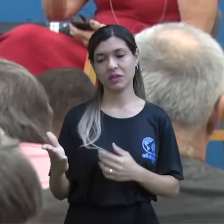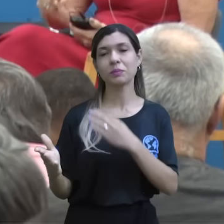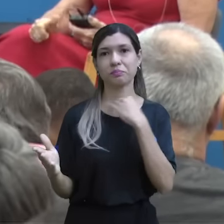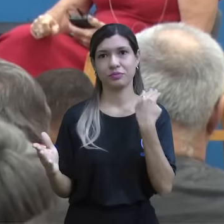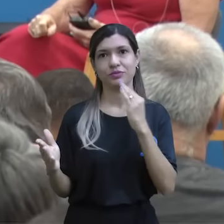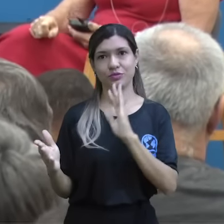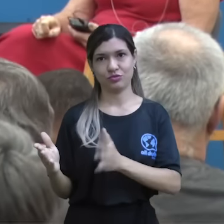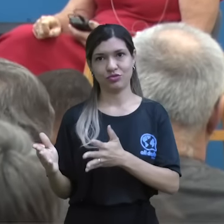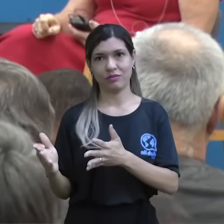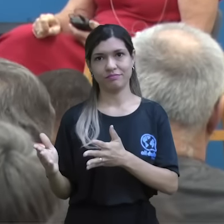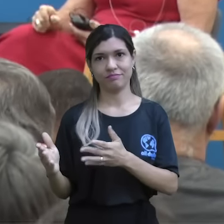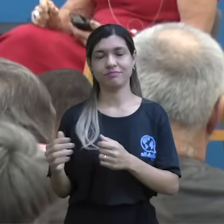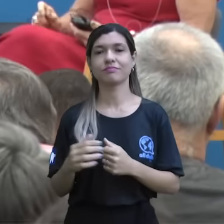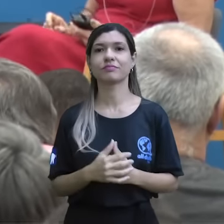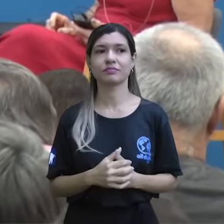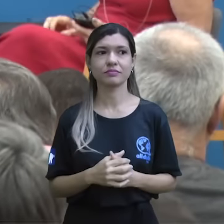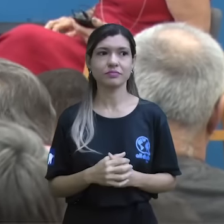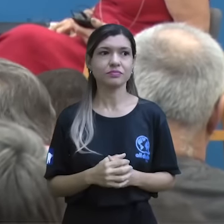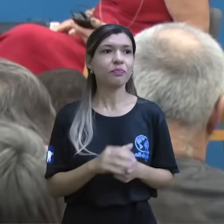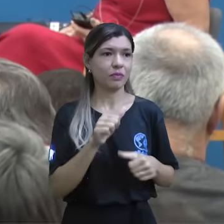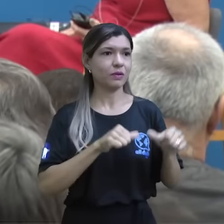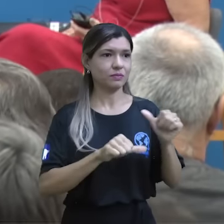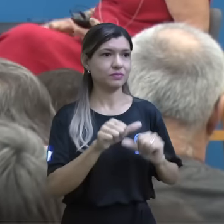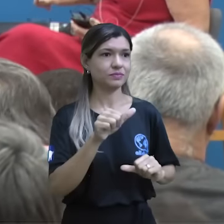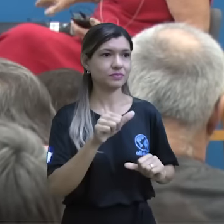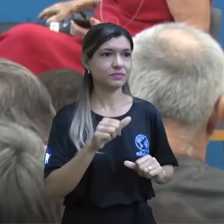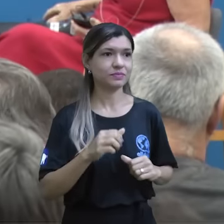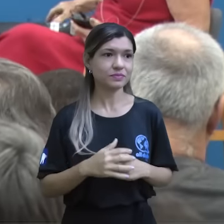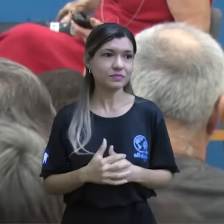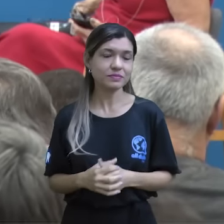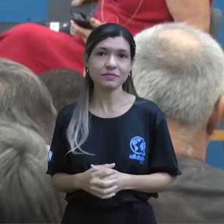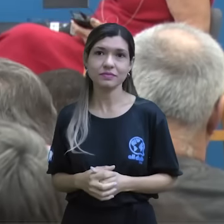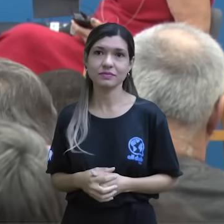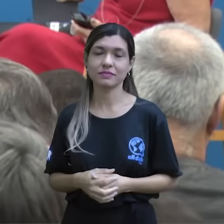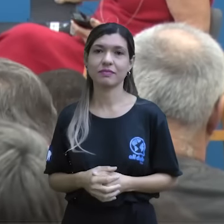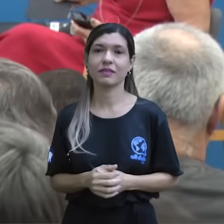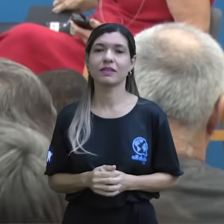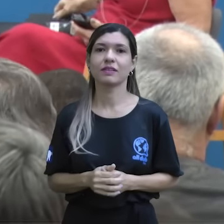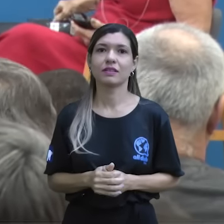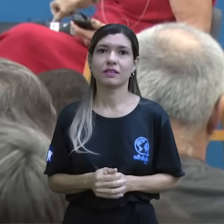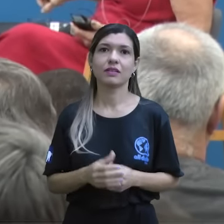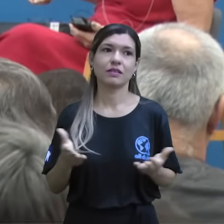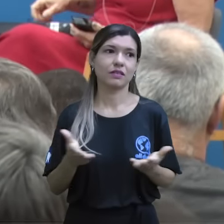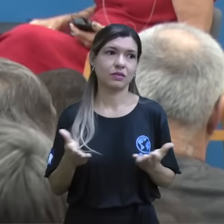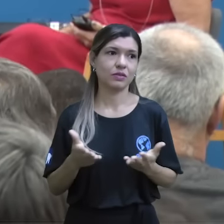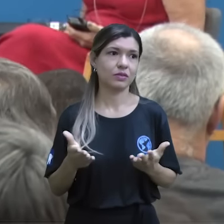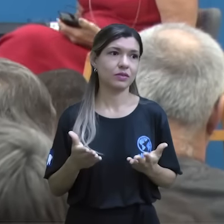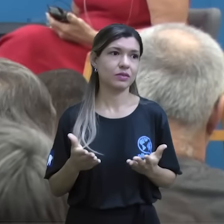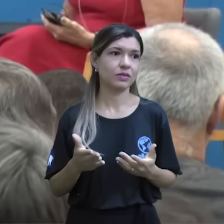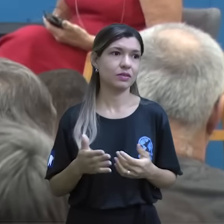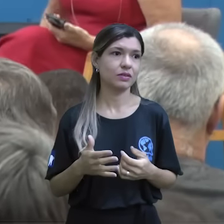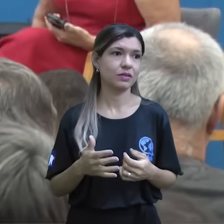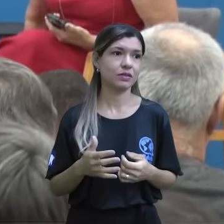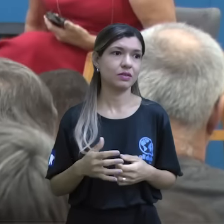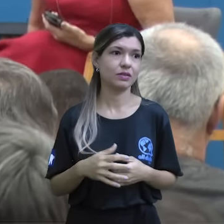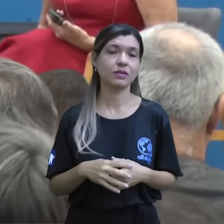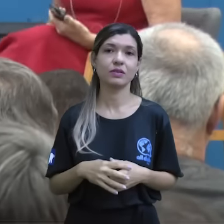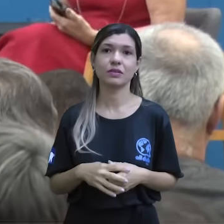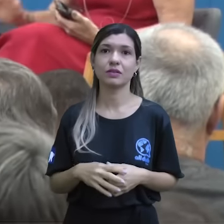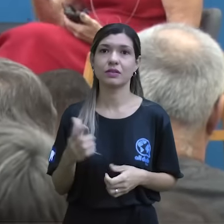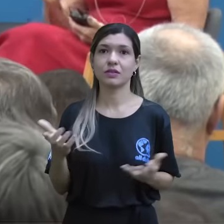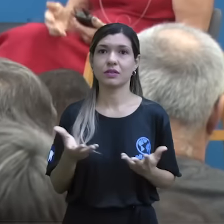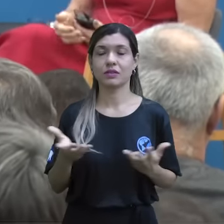uma outra observação. Quando eu e a Raquel estávamos pesquisando para fazer o Toda a Crônica,